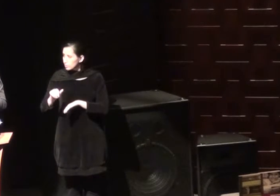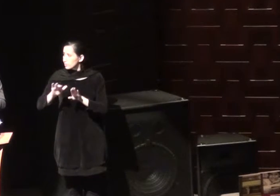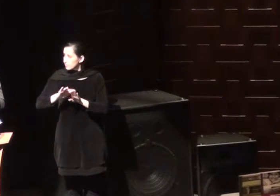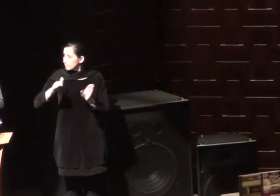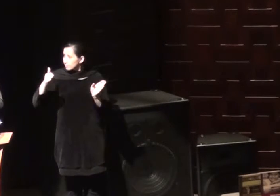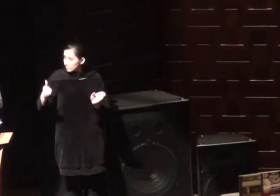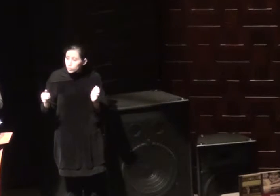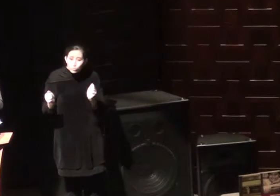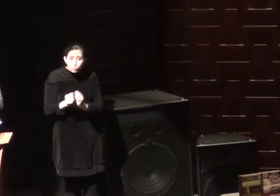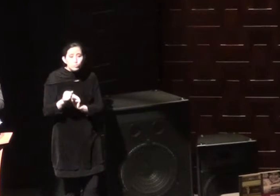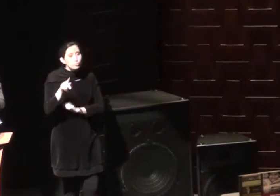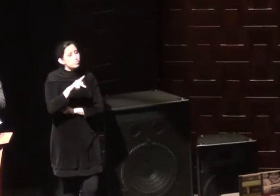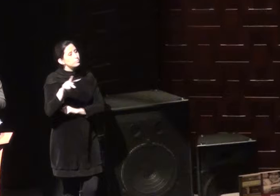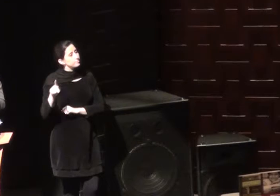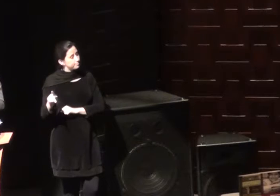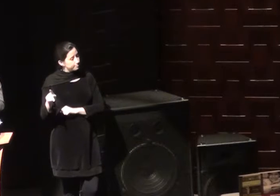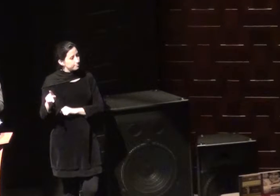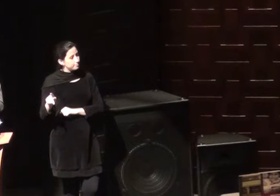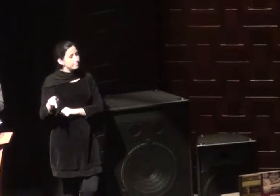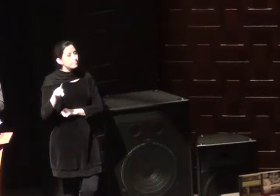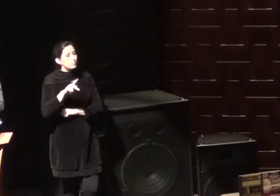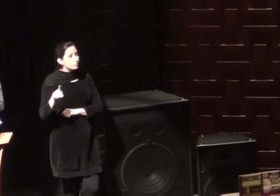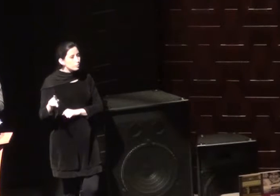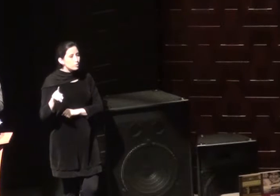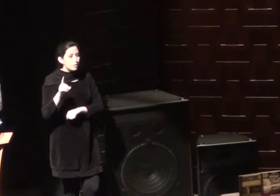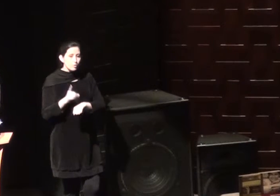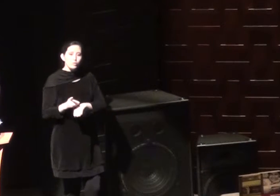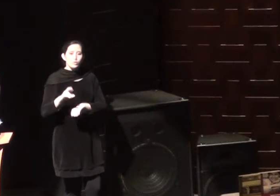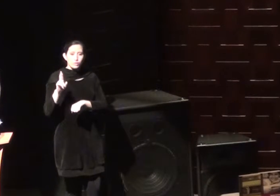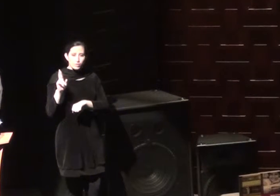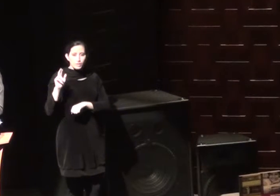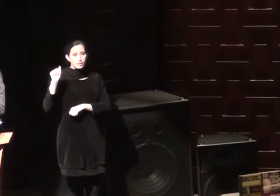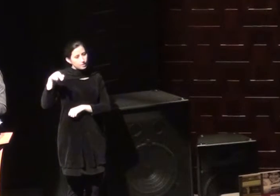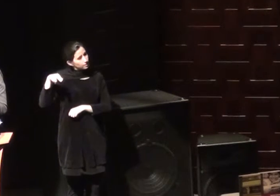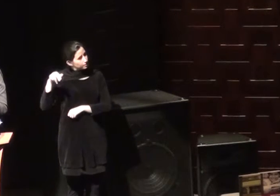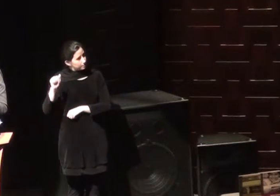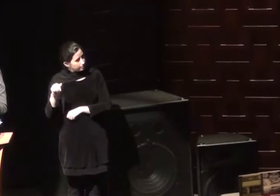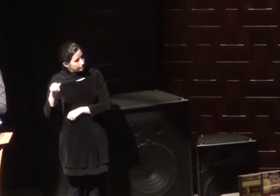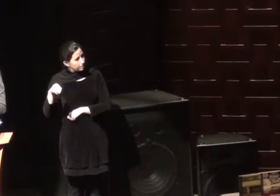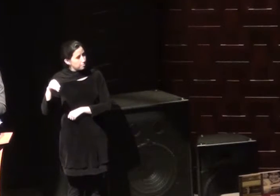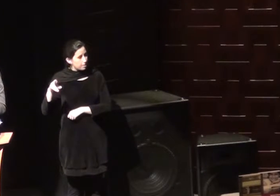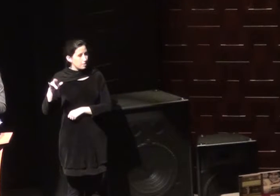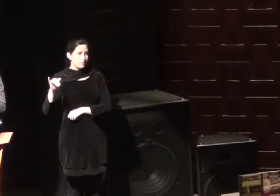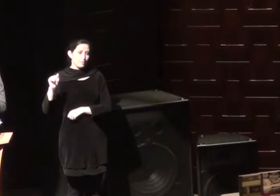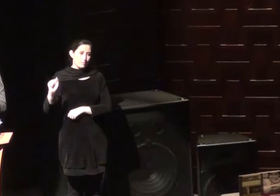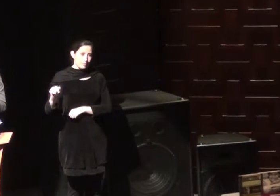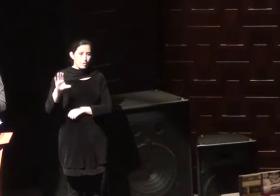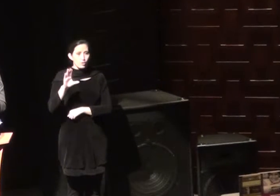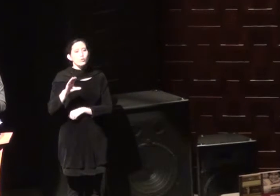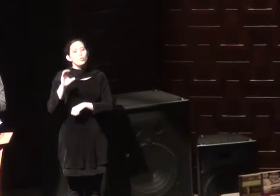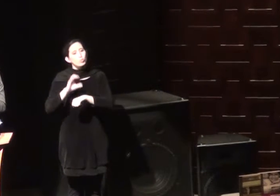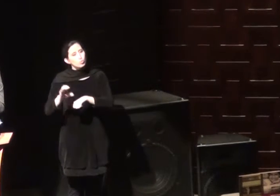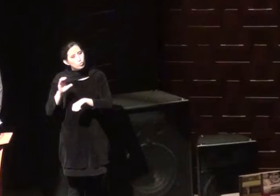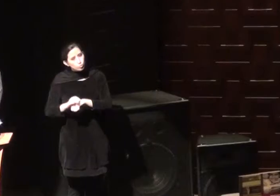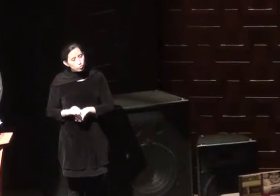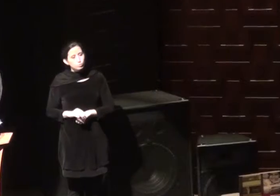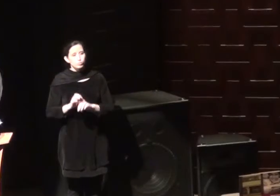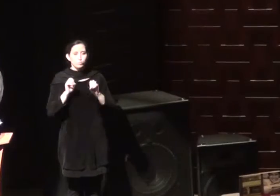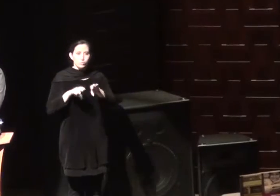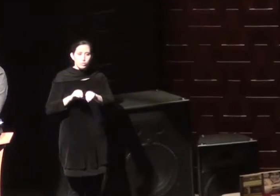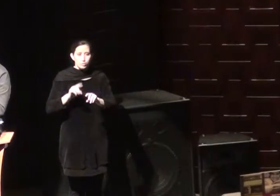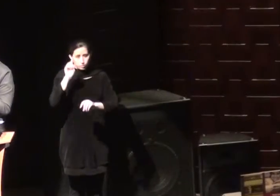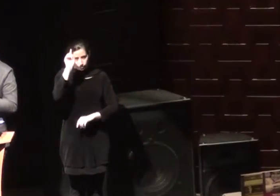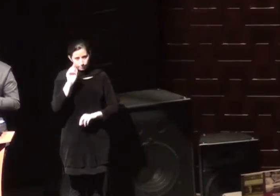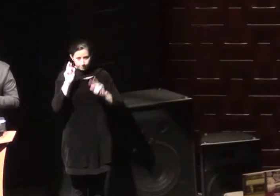mesa aqui junto com o professor Dácio, a professora doutora Ana Maria Dietrich, coordenadora do curso de Educação em